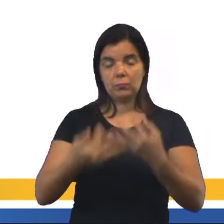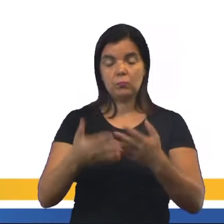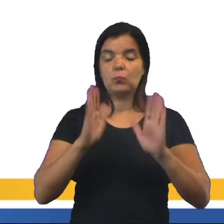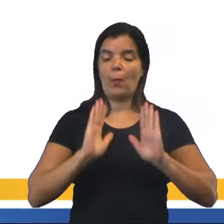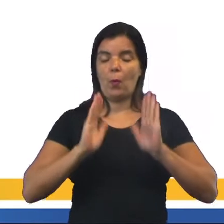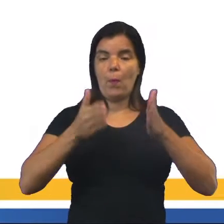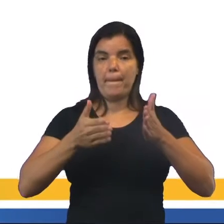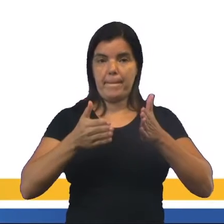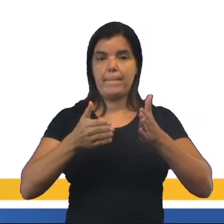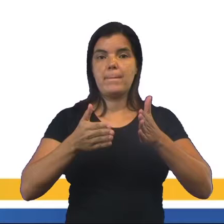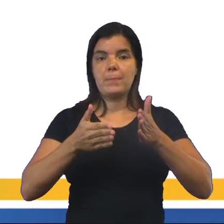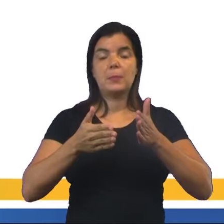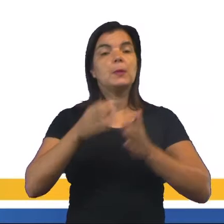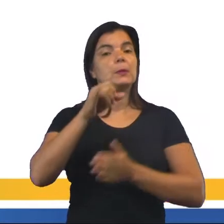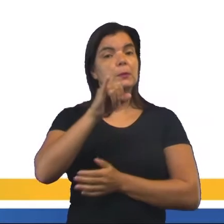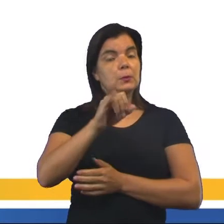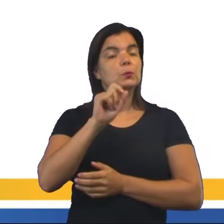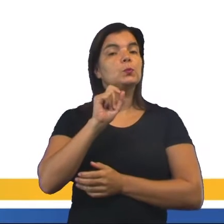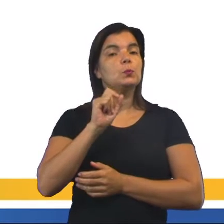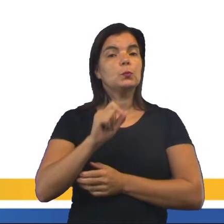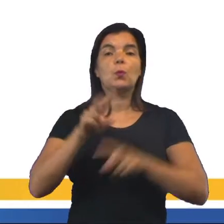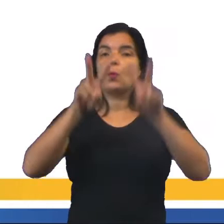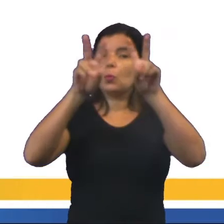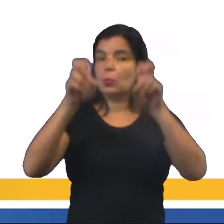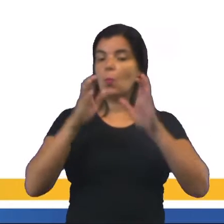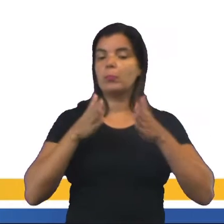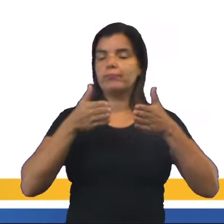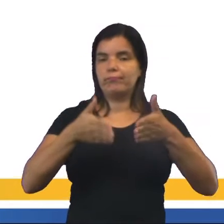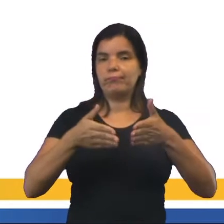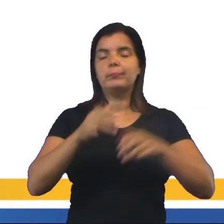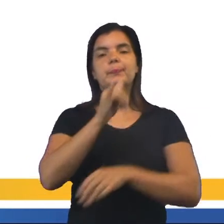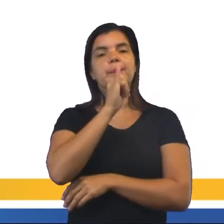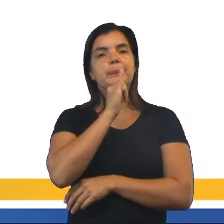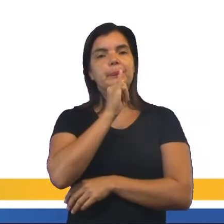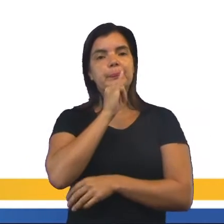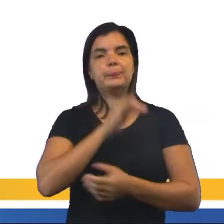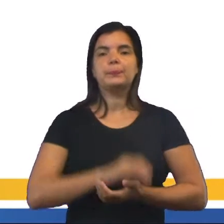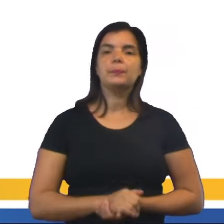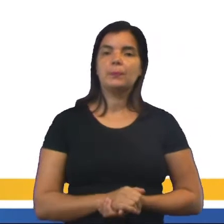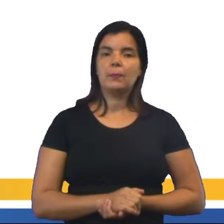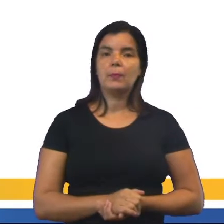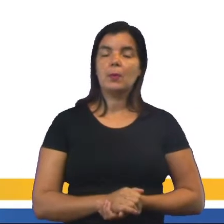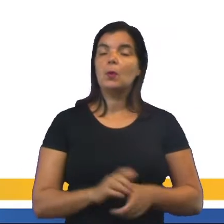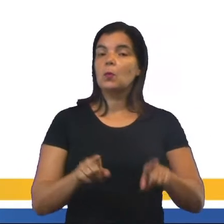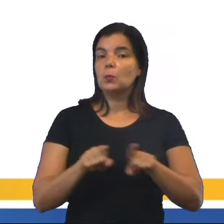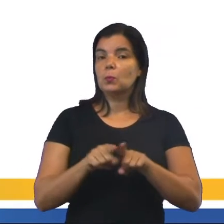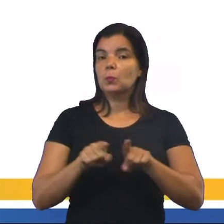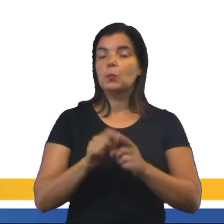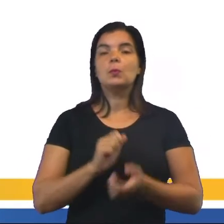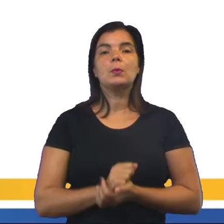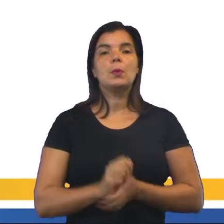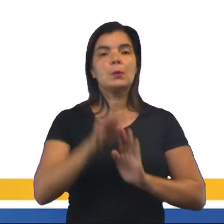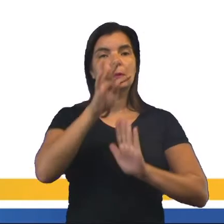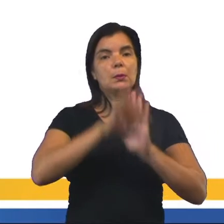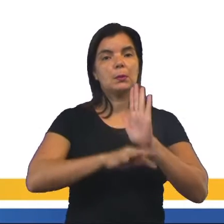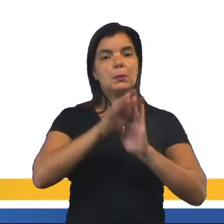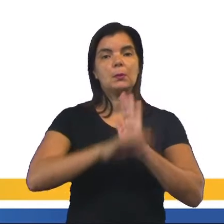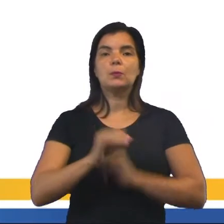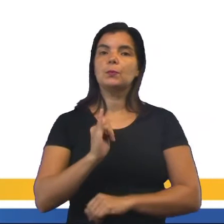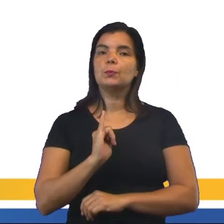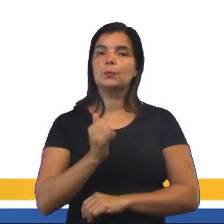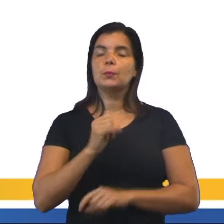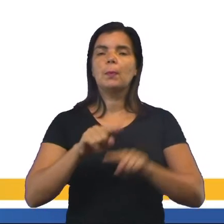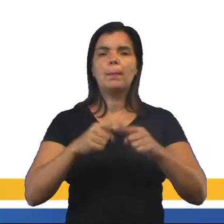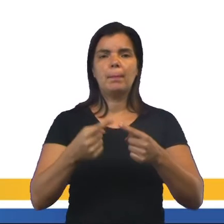do mapa. E se trata do tema central. Por exemplo, esse aqui trata do tema texto narrativo.